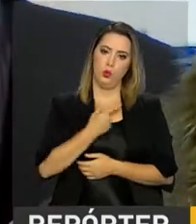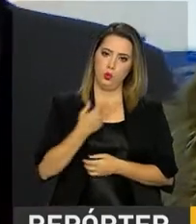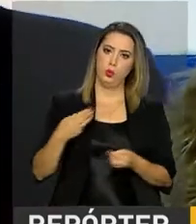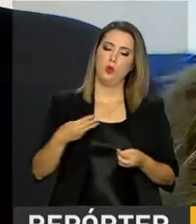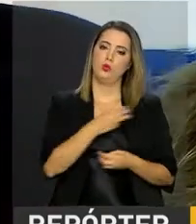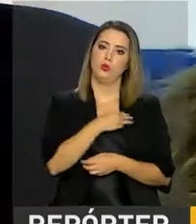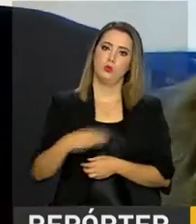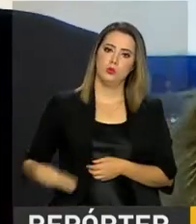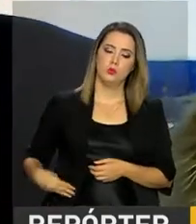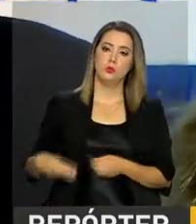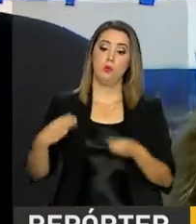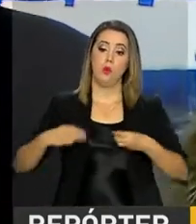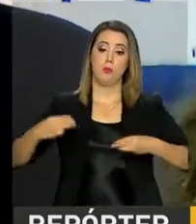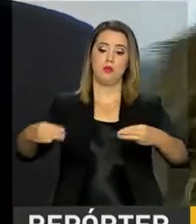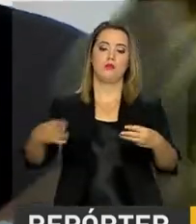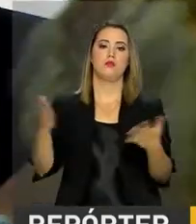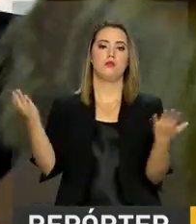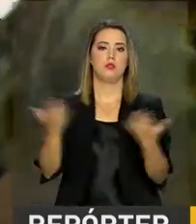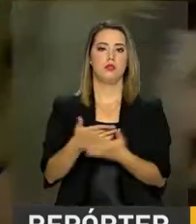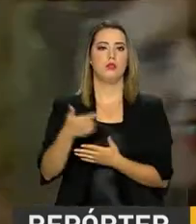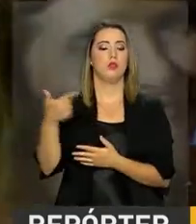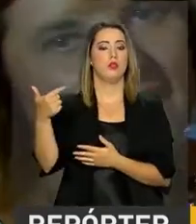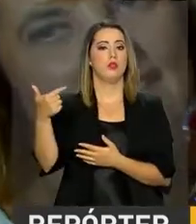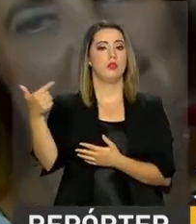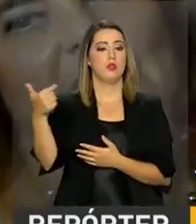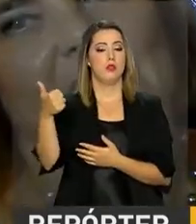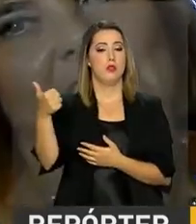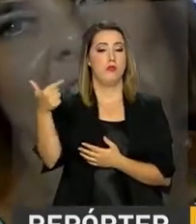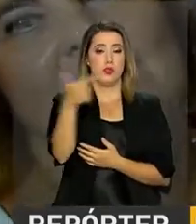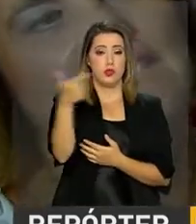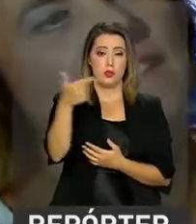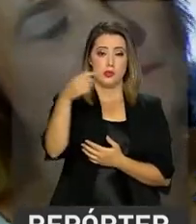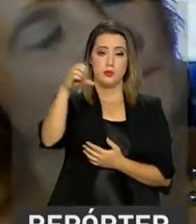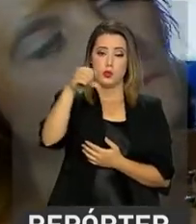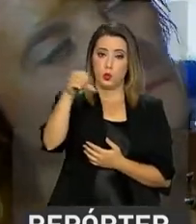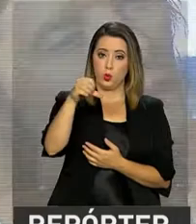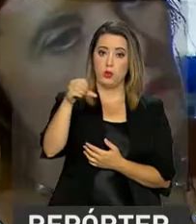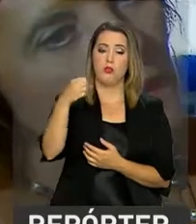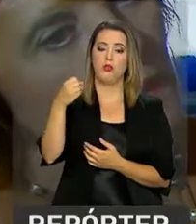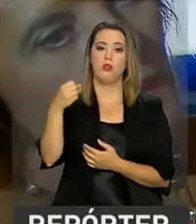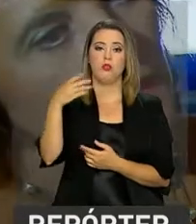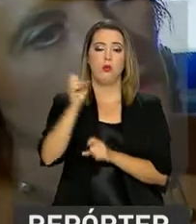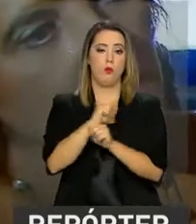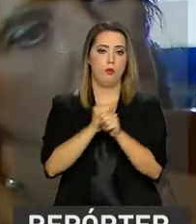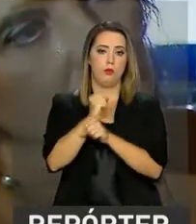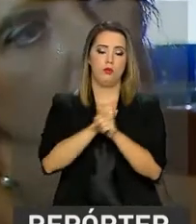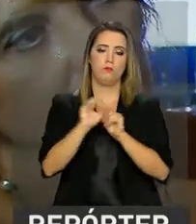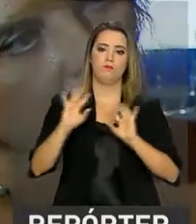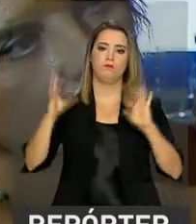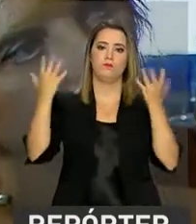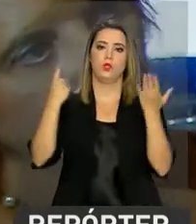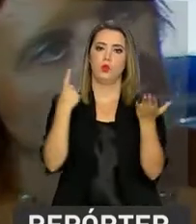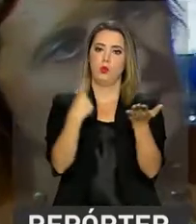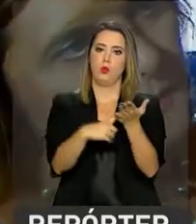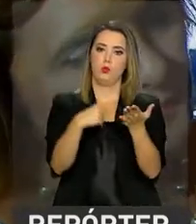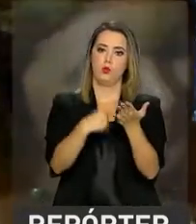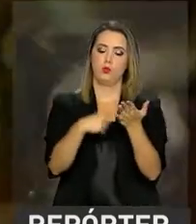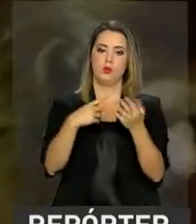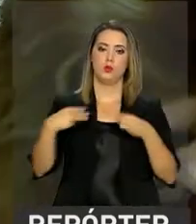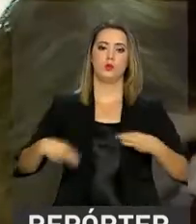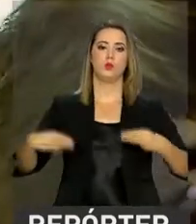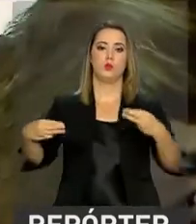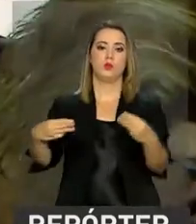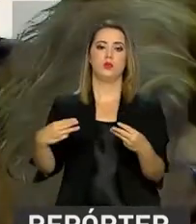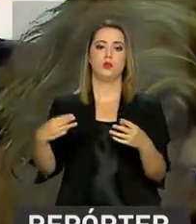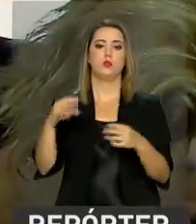agora caminhando para a 29ª edição e tivemos a celebração do convênio do ministério